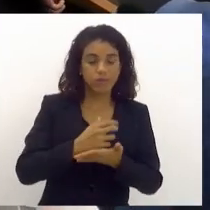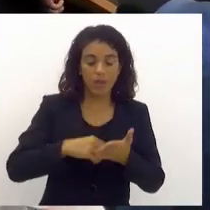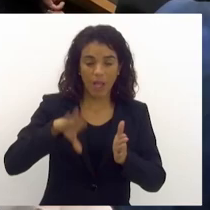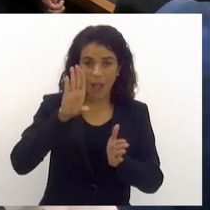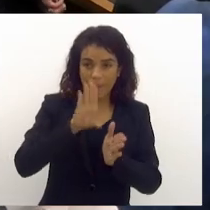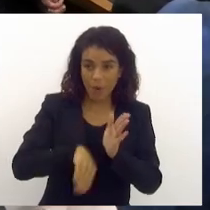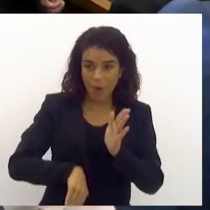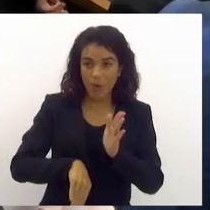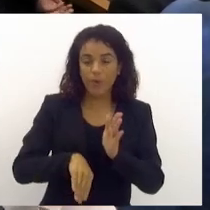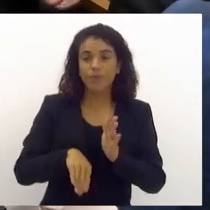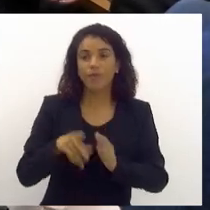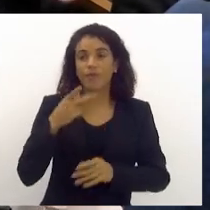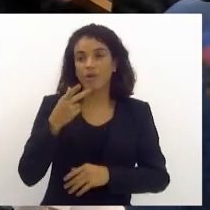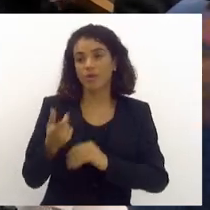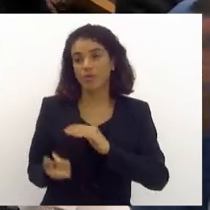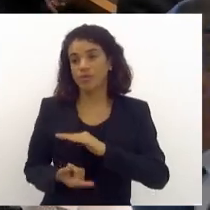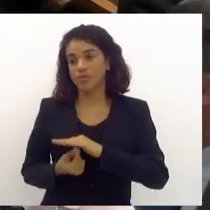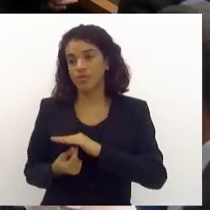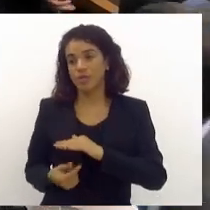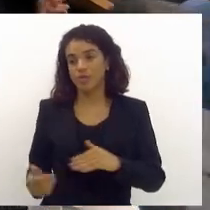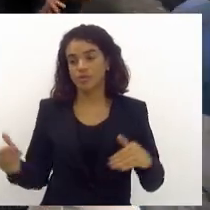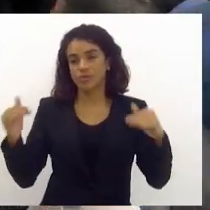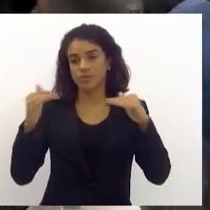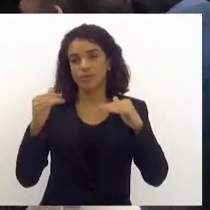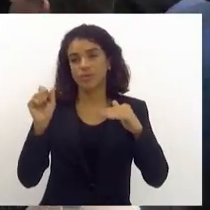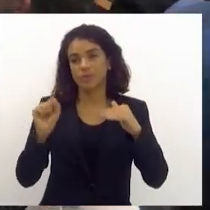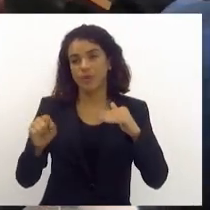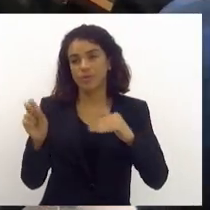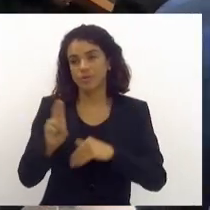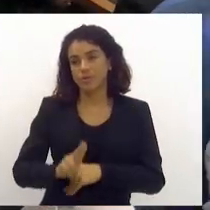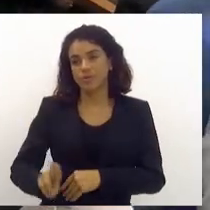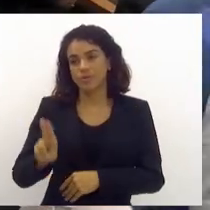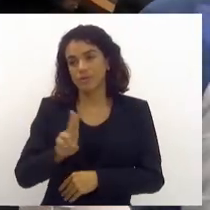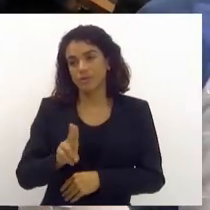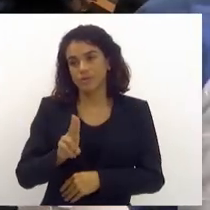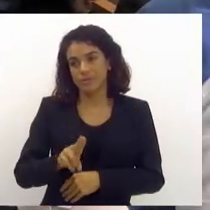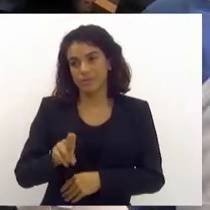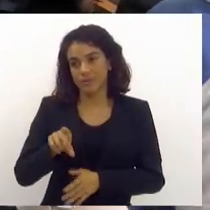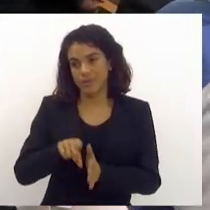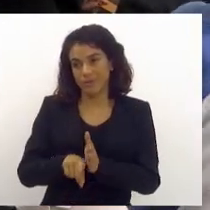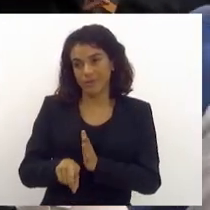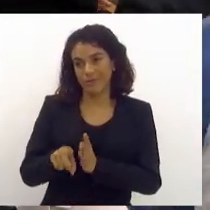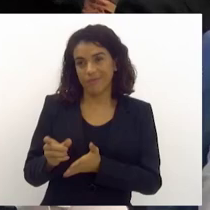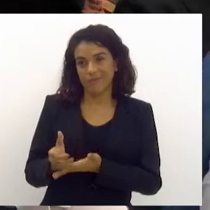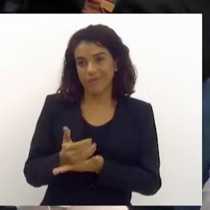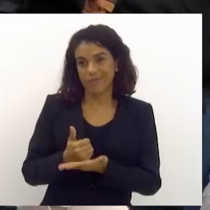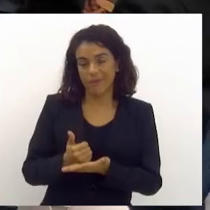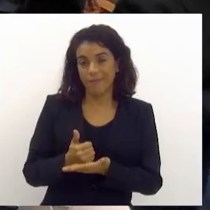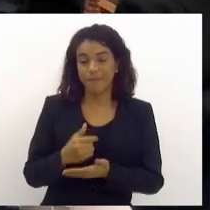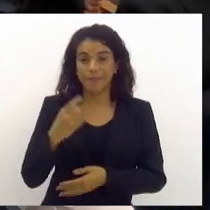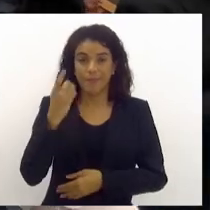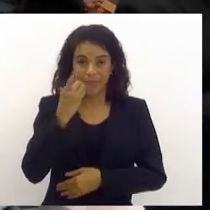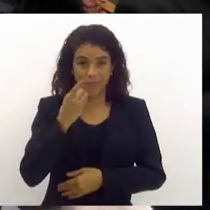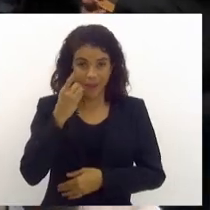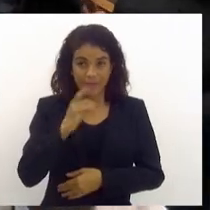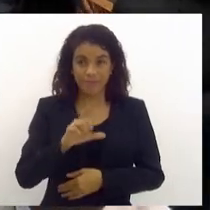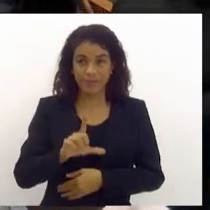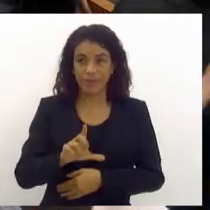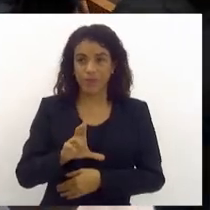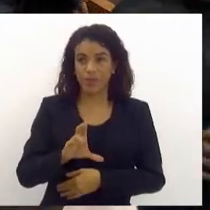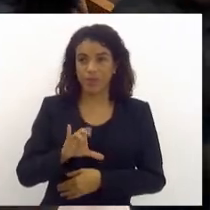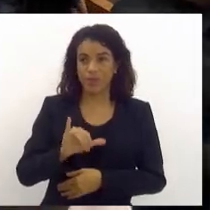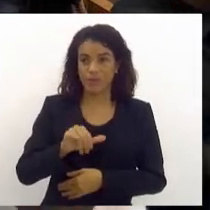que o Fundo Soberano pode ser utilizado para incentivo fiscal ou tributário. A deputada